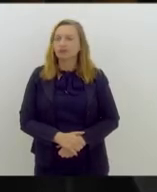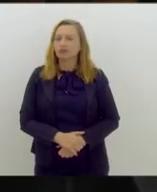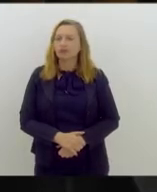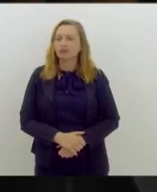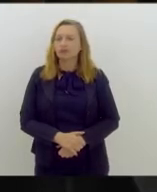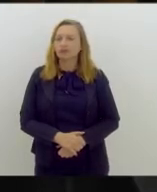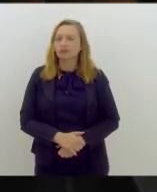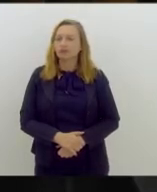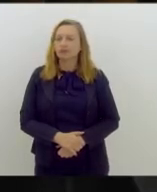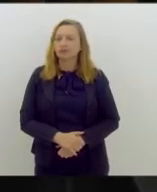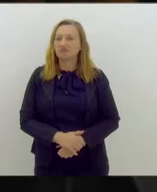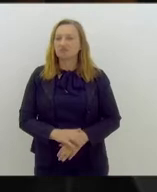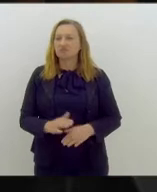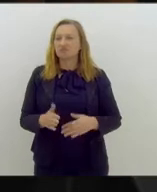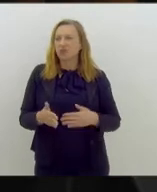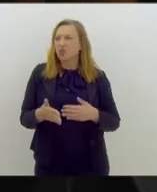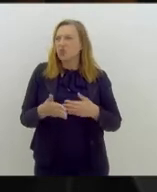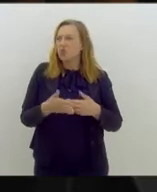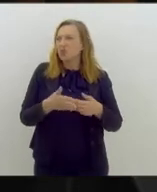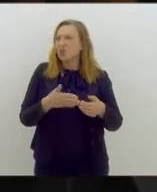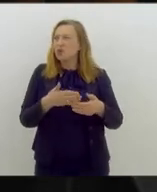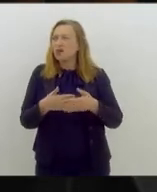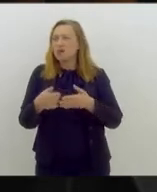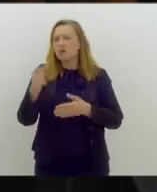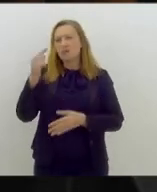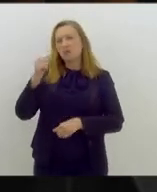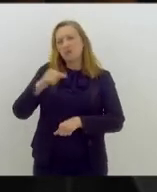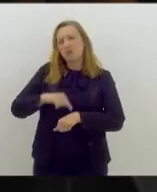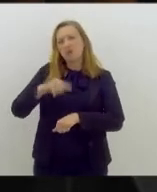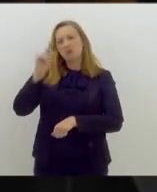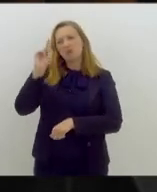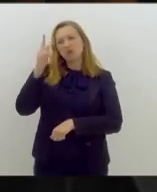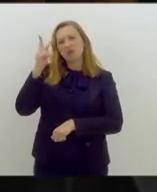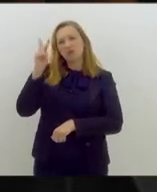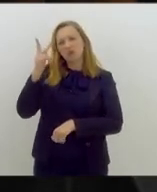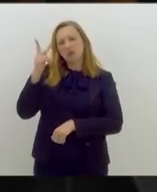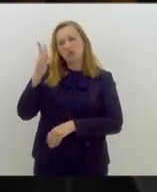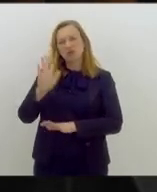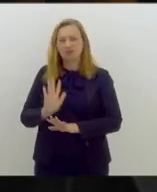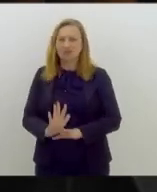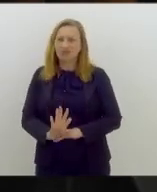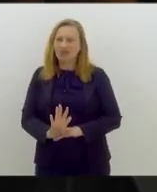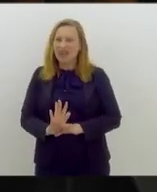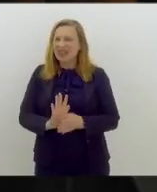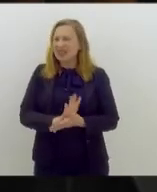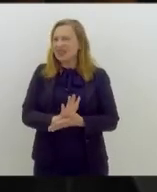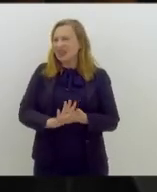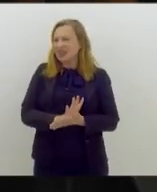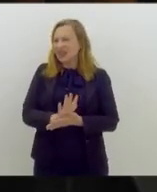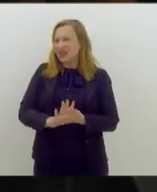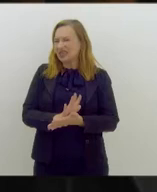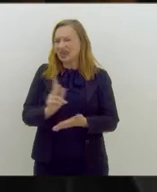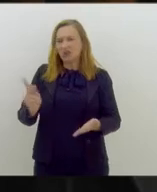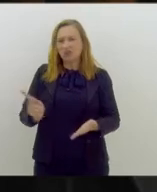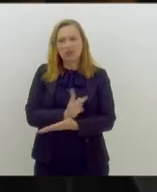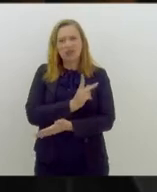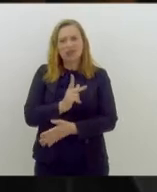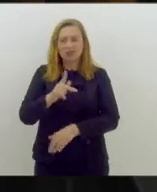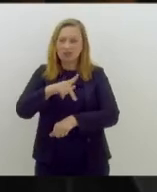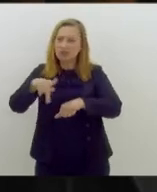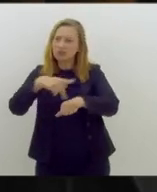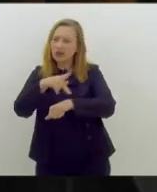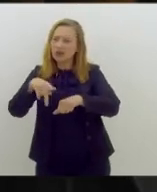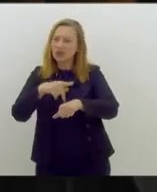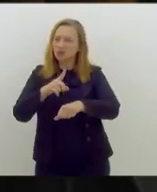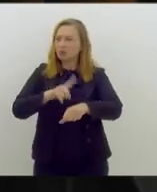série Histórica de qualquer série histórica nada ocorreu nesse país em termos de